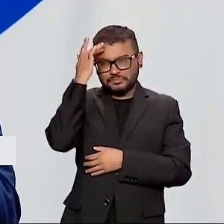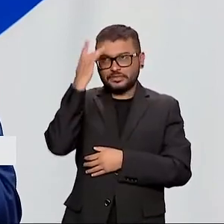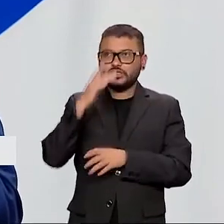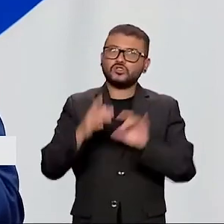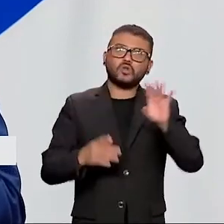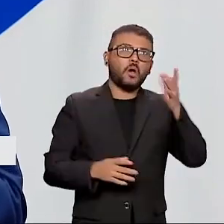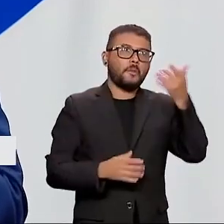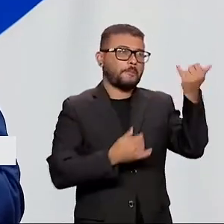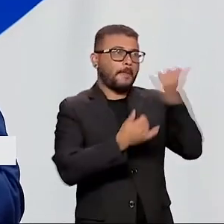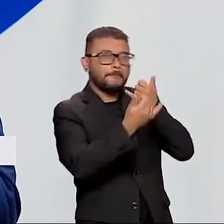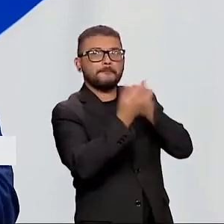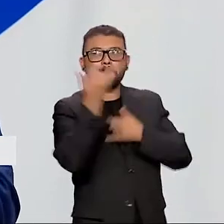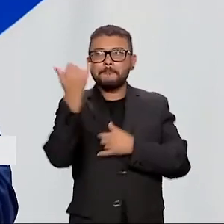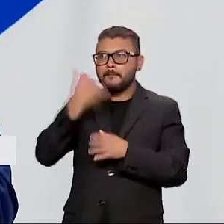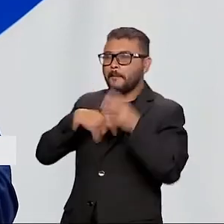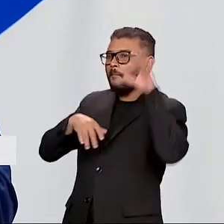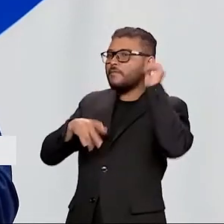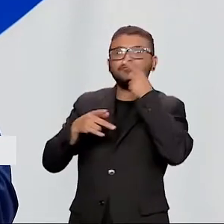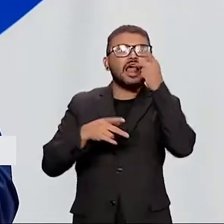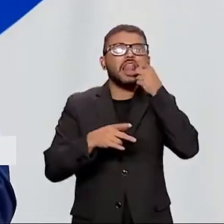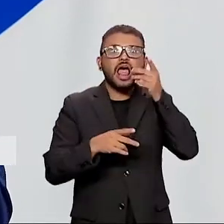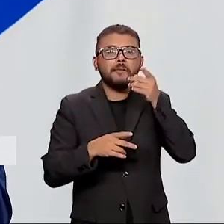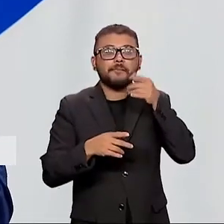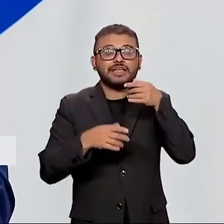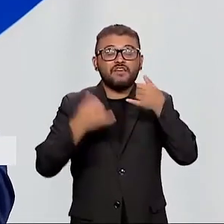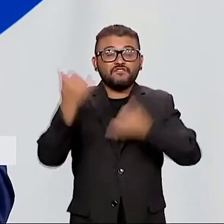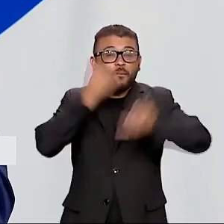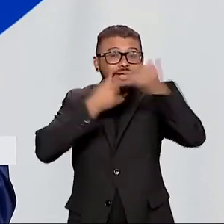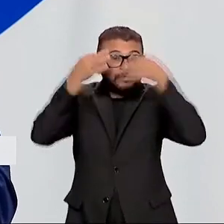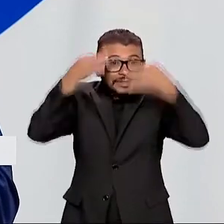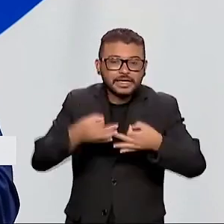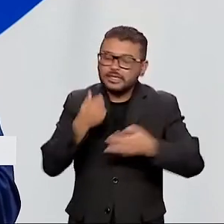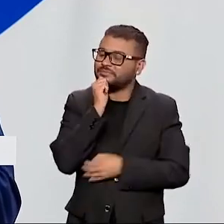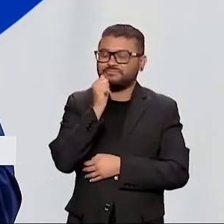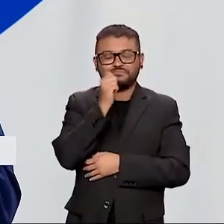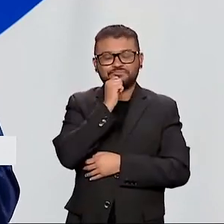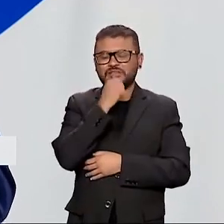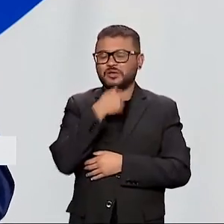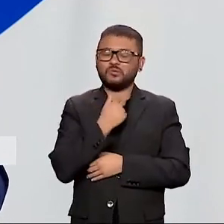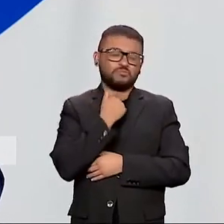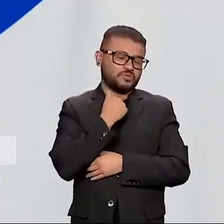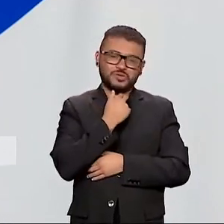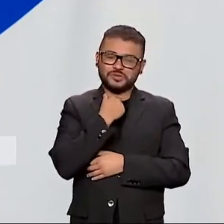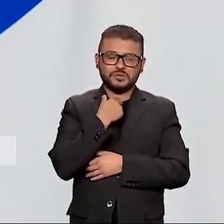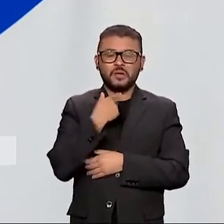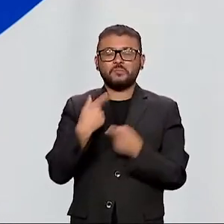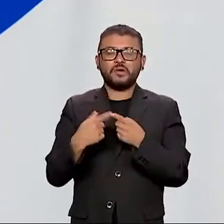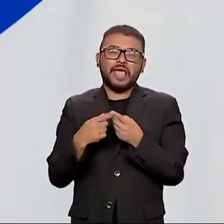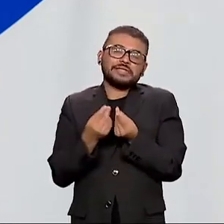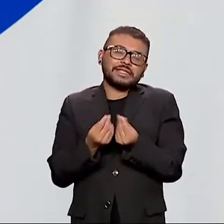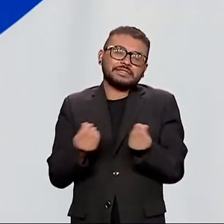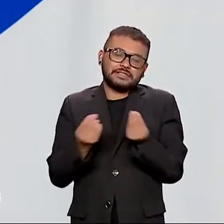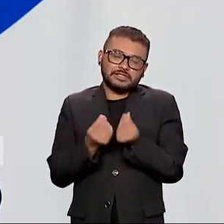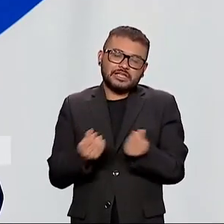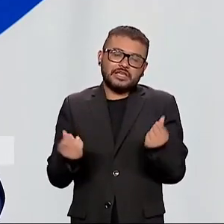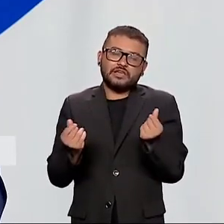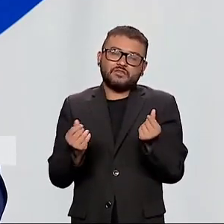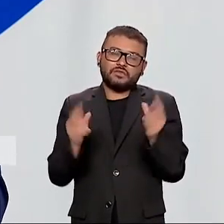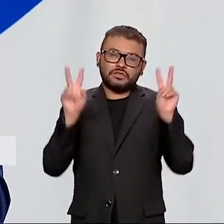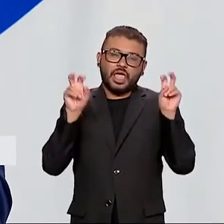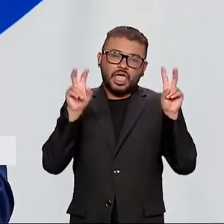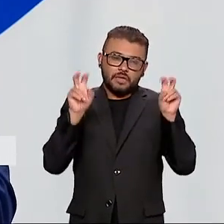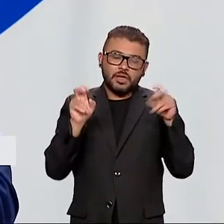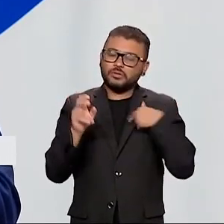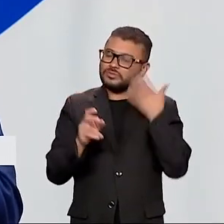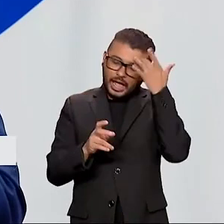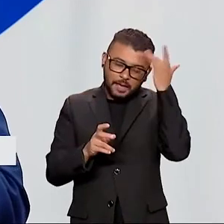ouvi dizer, mas não tenho informação e eu pretendo não falar de uma coisa tão sensível sem ter as